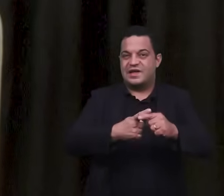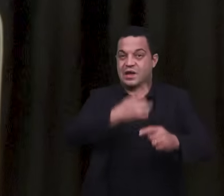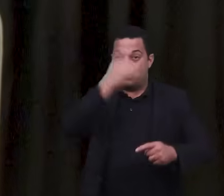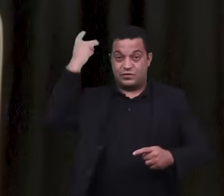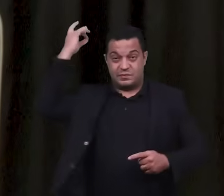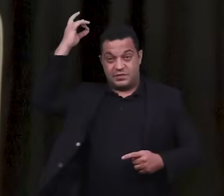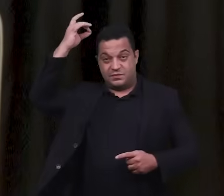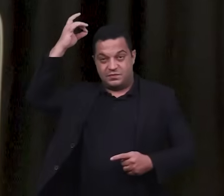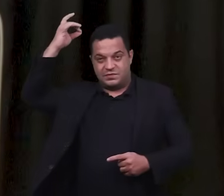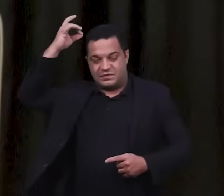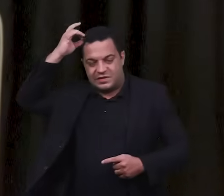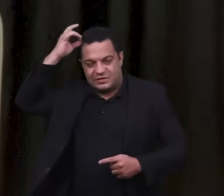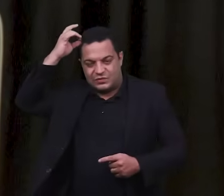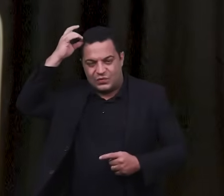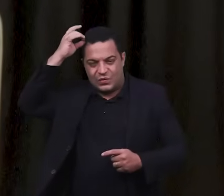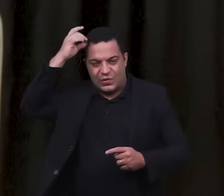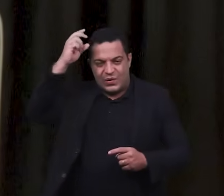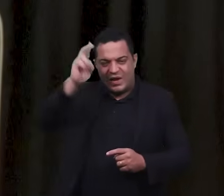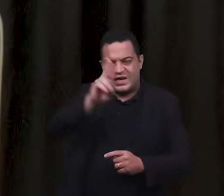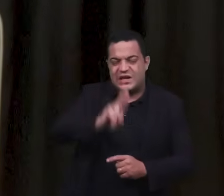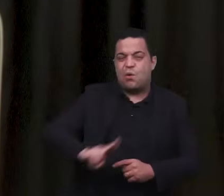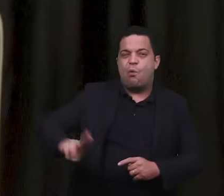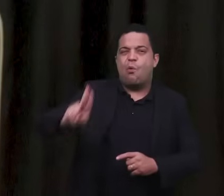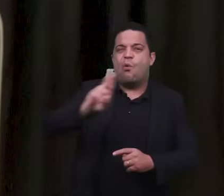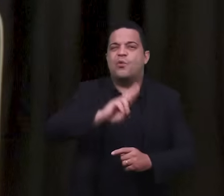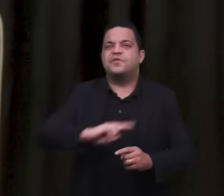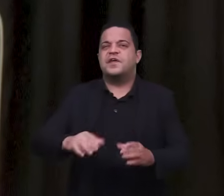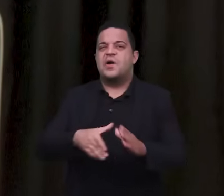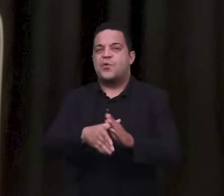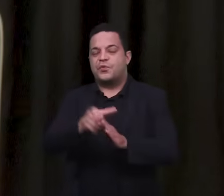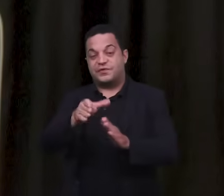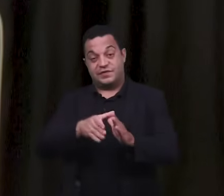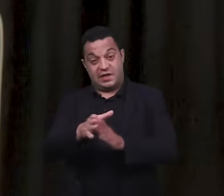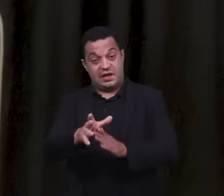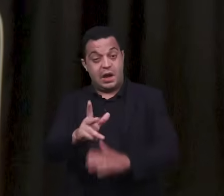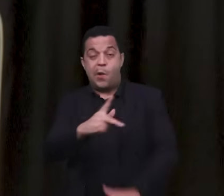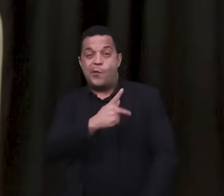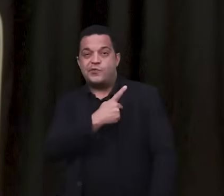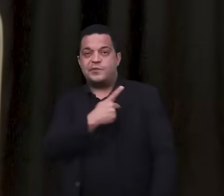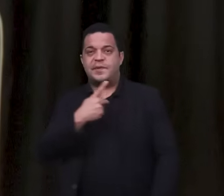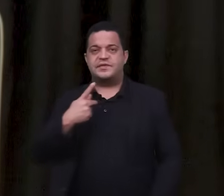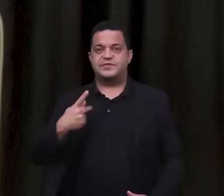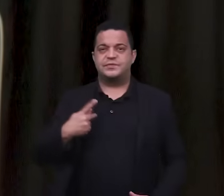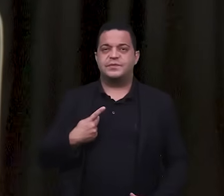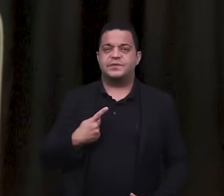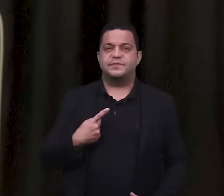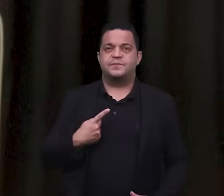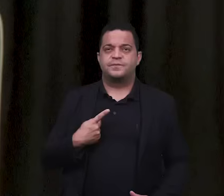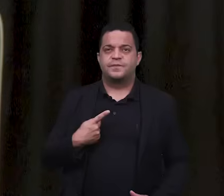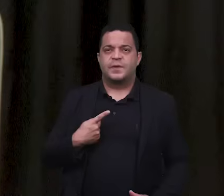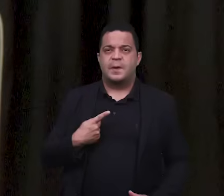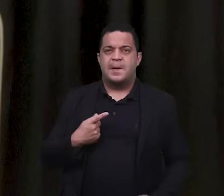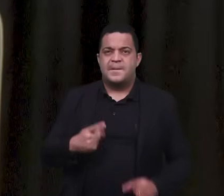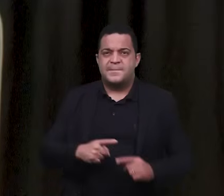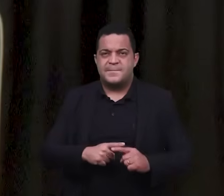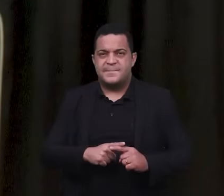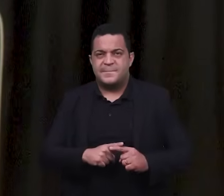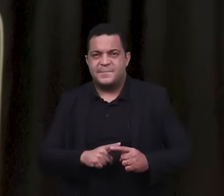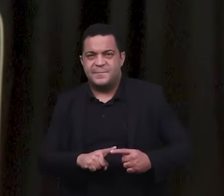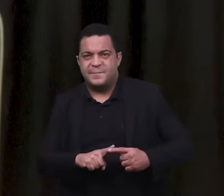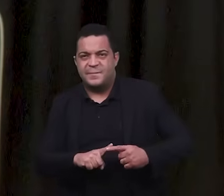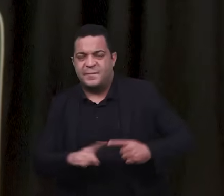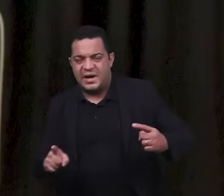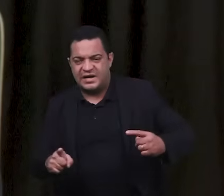pessoas são seres humanos, são homens, são pessoas humanas, exatamente, né? Então, mas a ordenação, ela não é uma